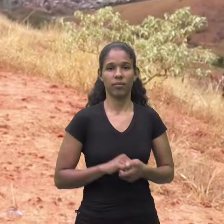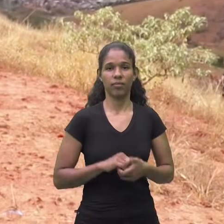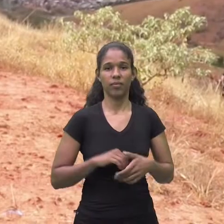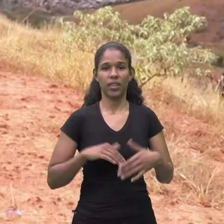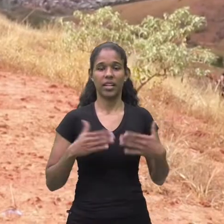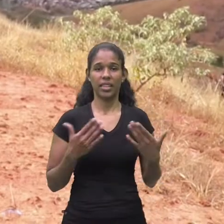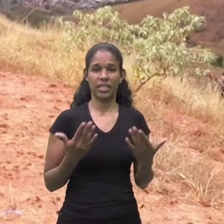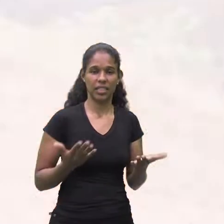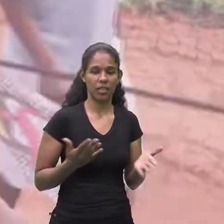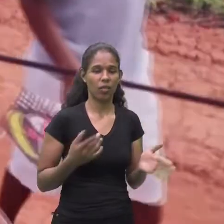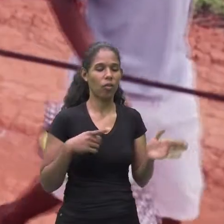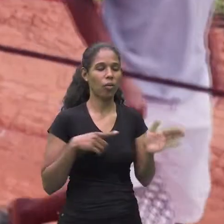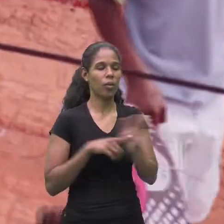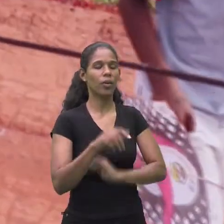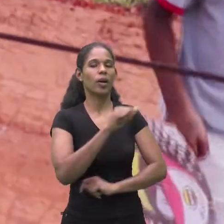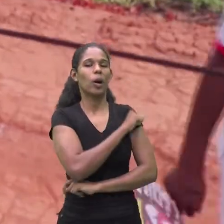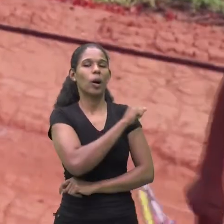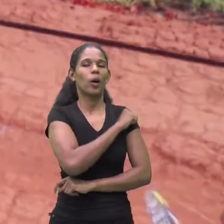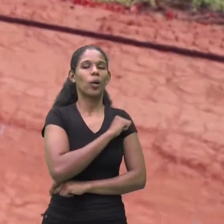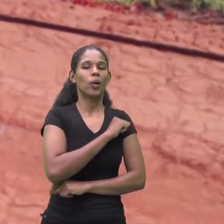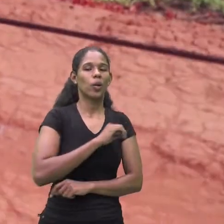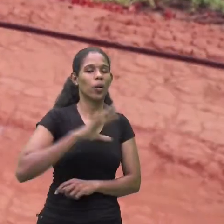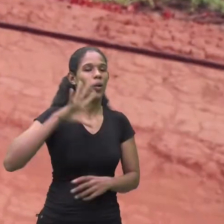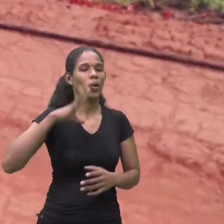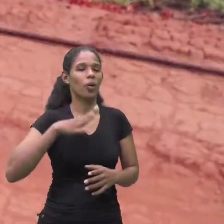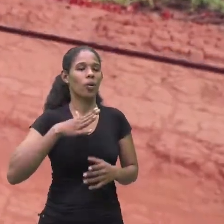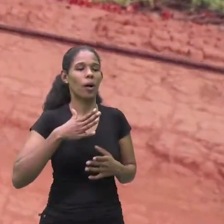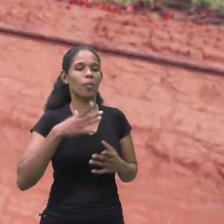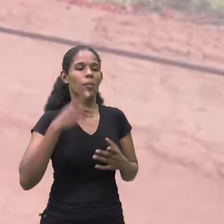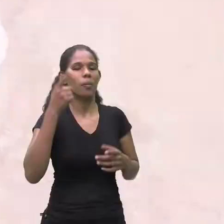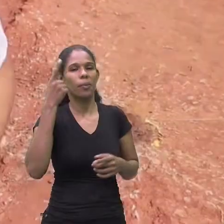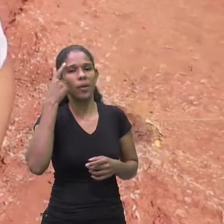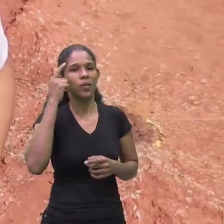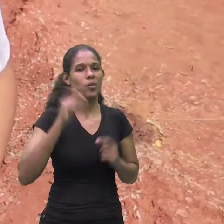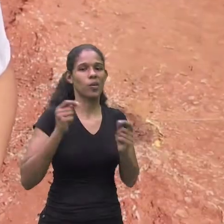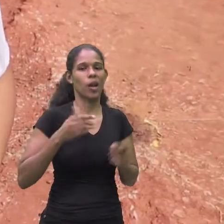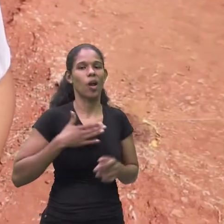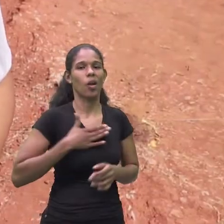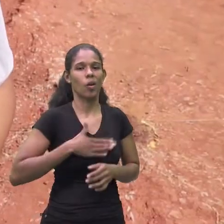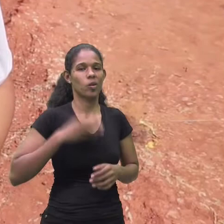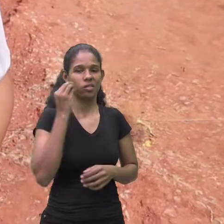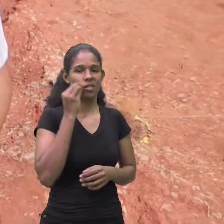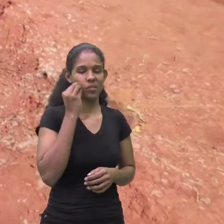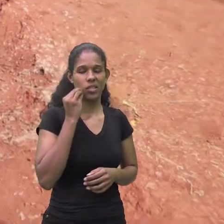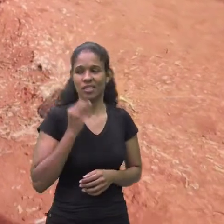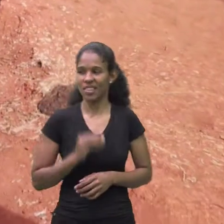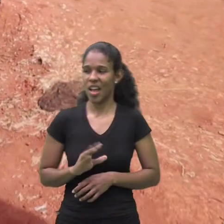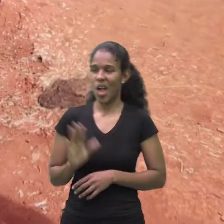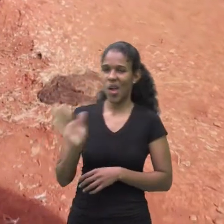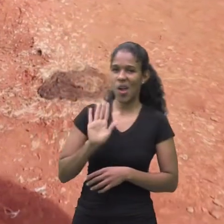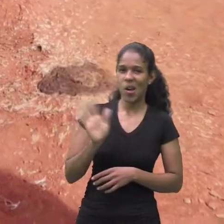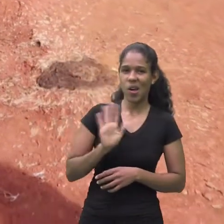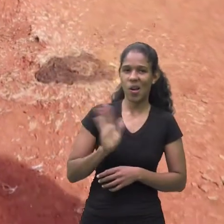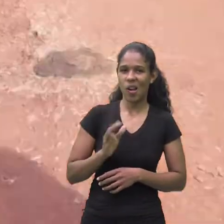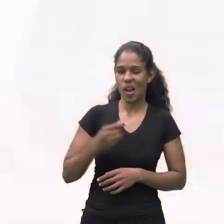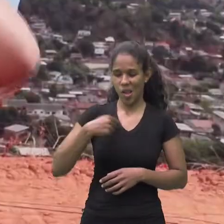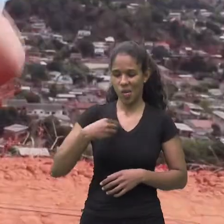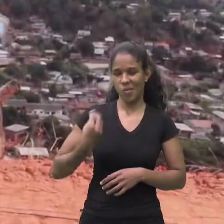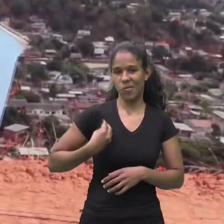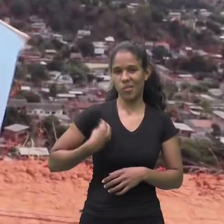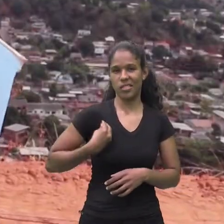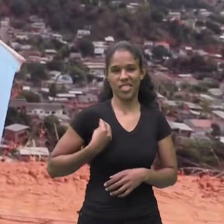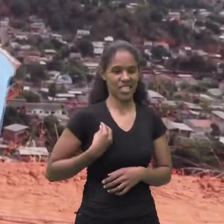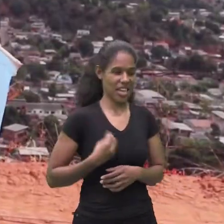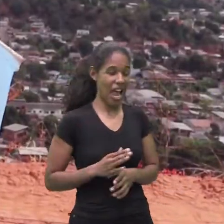estudantes falaram do que eles acharam de soltar pipa. Salve, galera, tô soltando uma pipa aqui. Ô, mãe, olha aqui, eu tô na televisão soltando uma pipa aqui, ó.